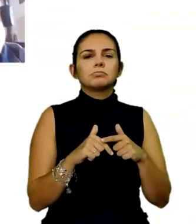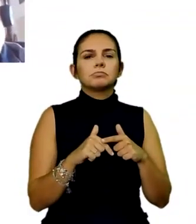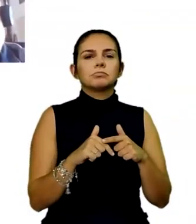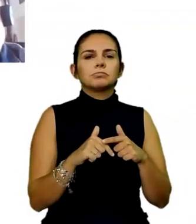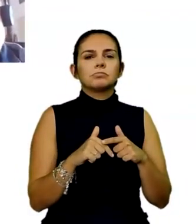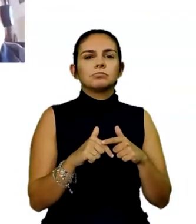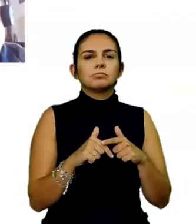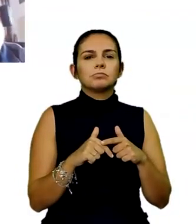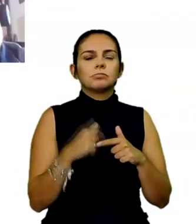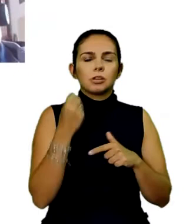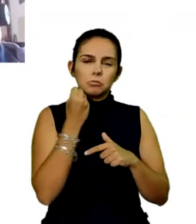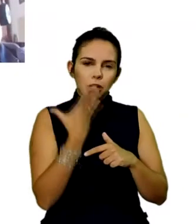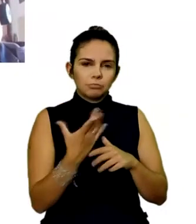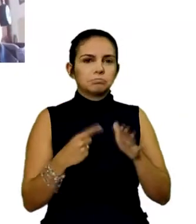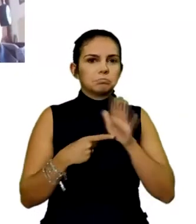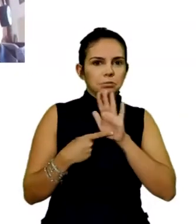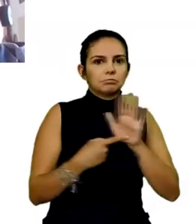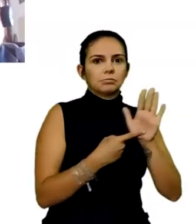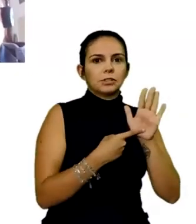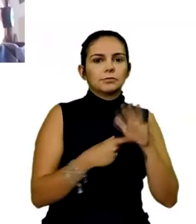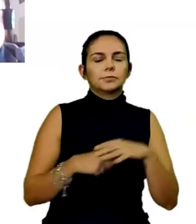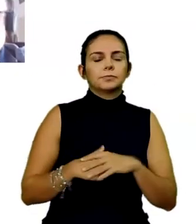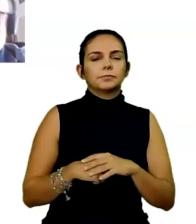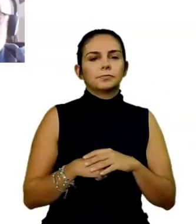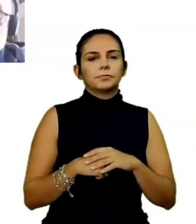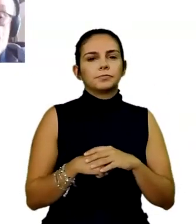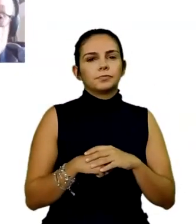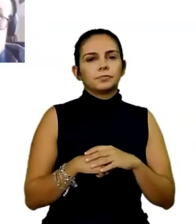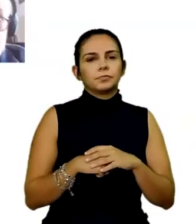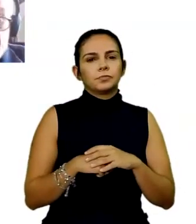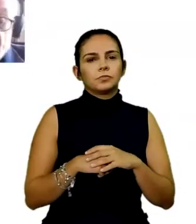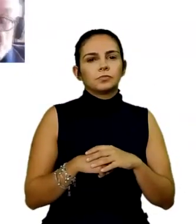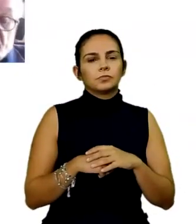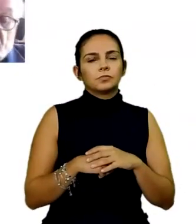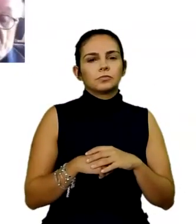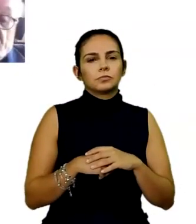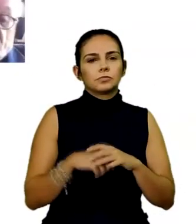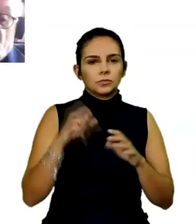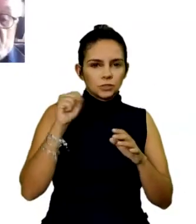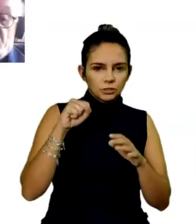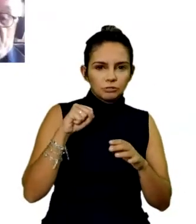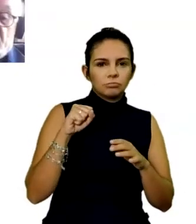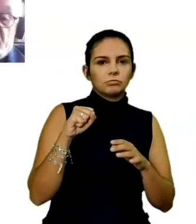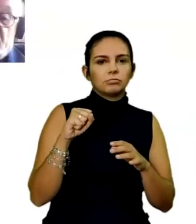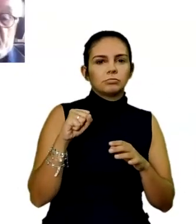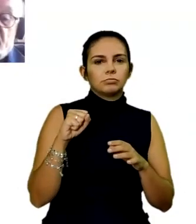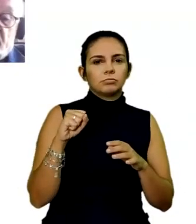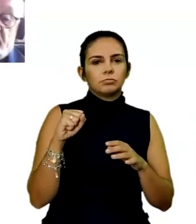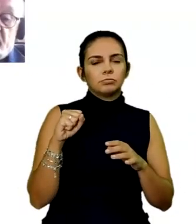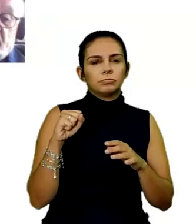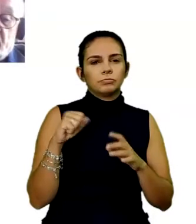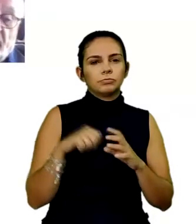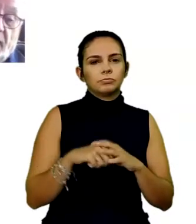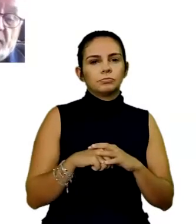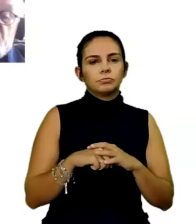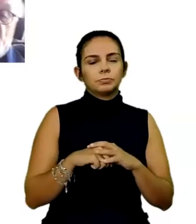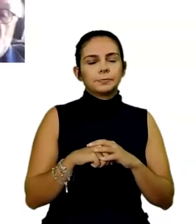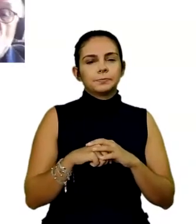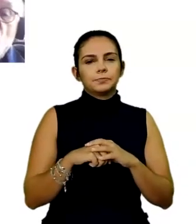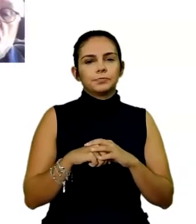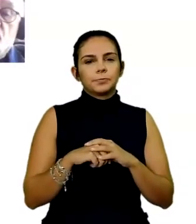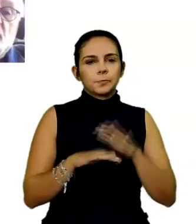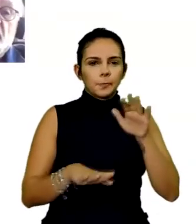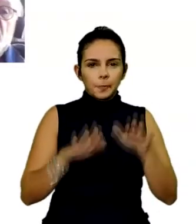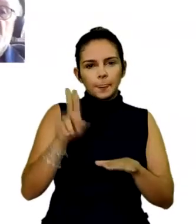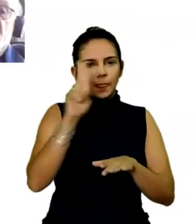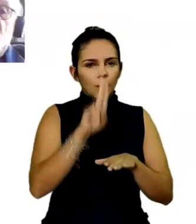uma coisa bem apresentável, né, vamos dizer. Então, sim, eu já trabalhei já fiz essa técnica. Às